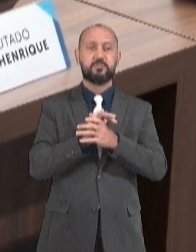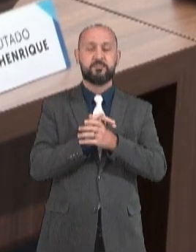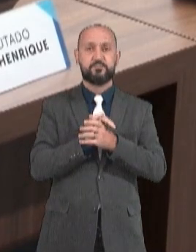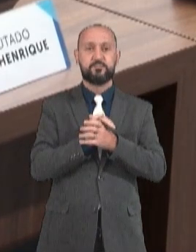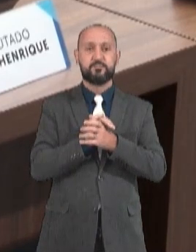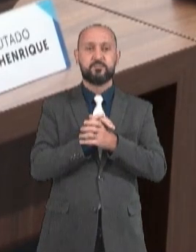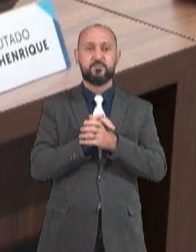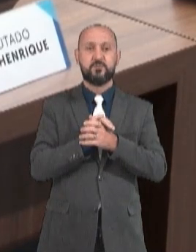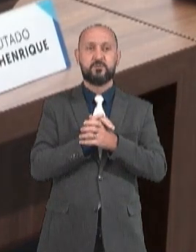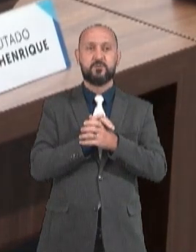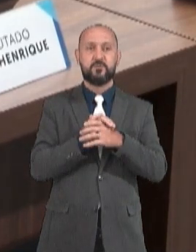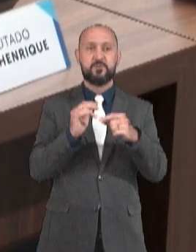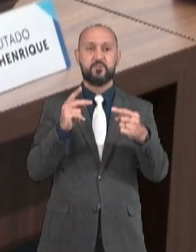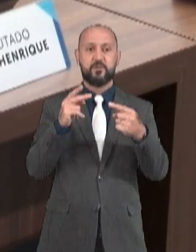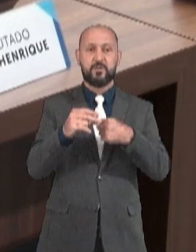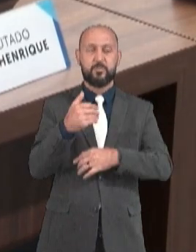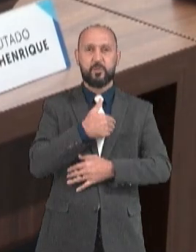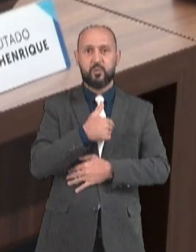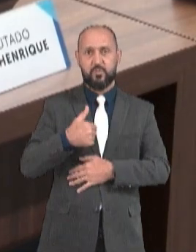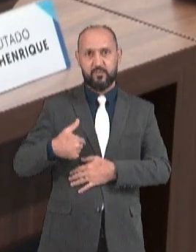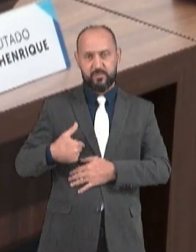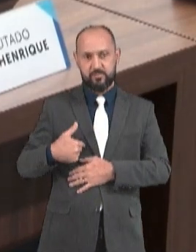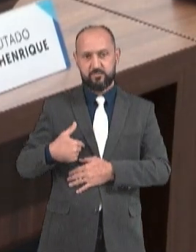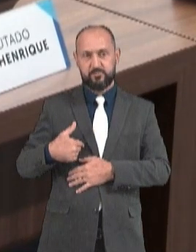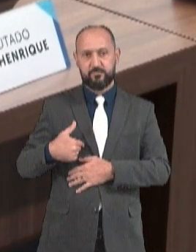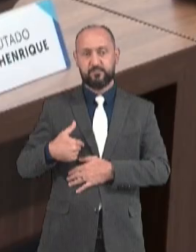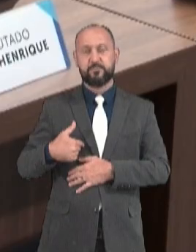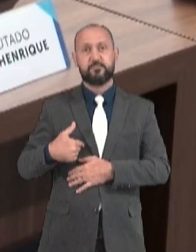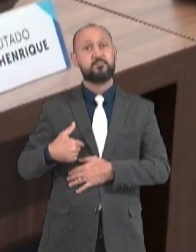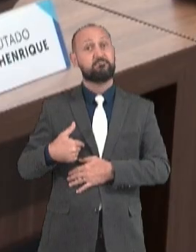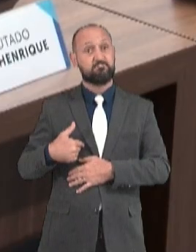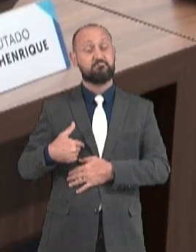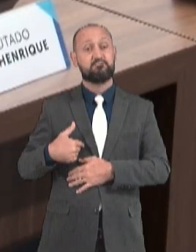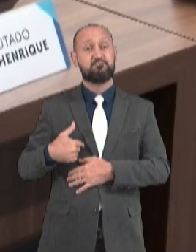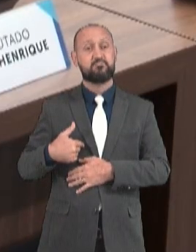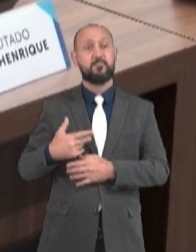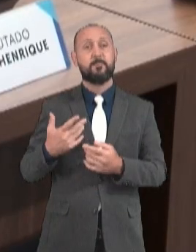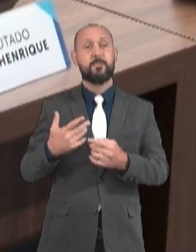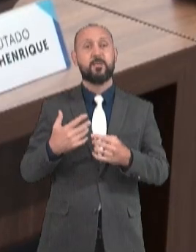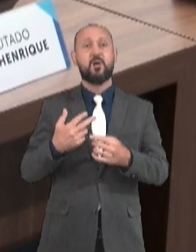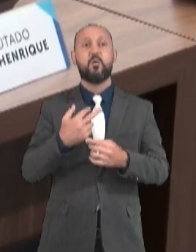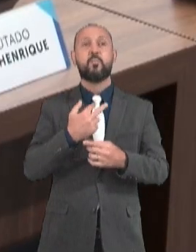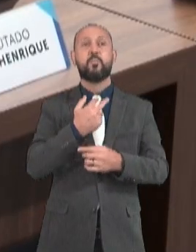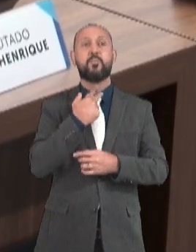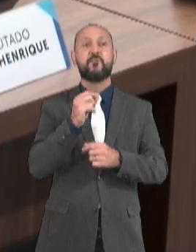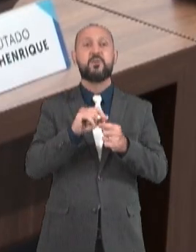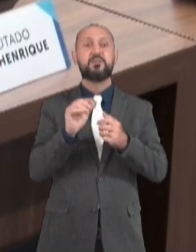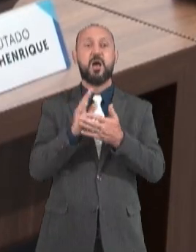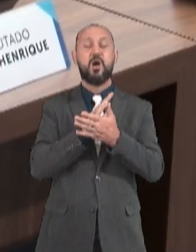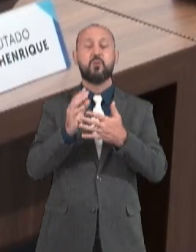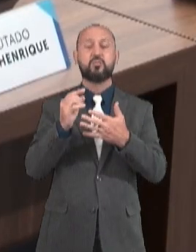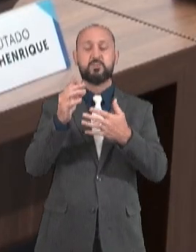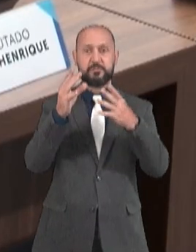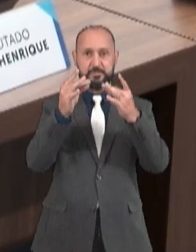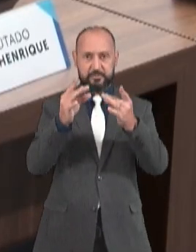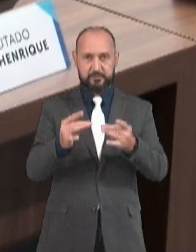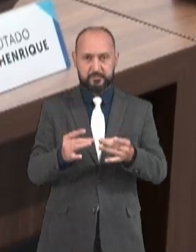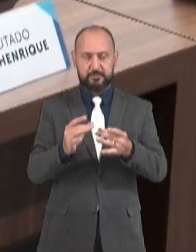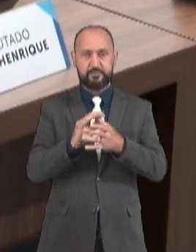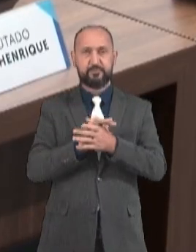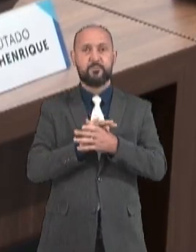sendo vetado pelo governo. E não posso deixar de fazer algumas